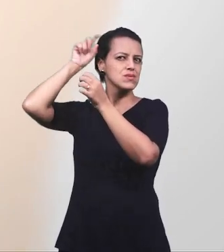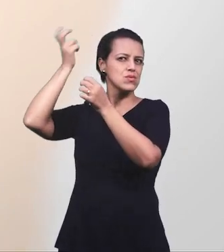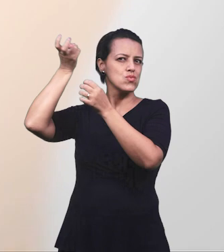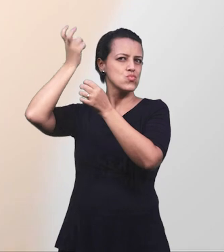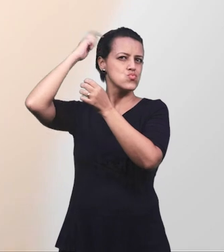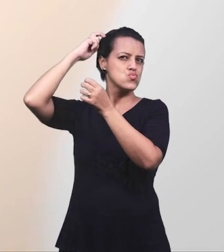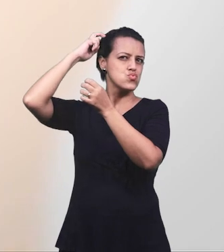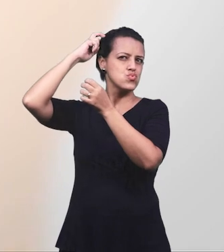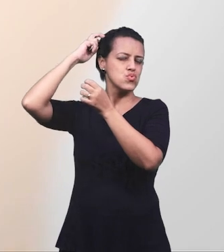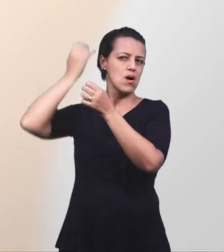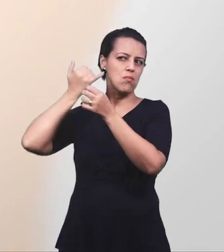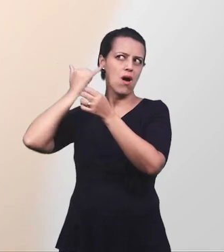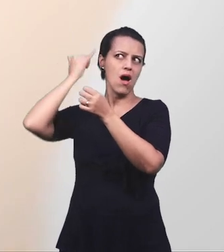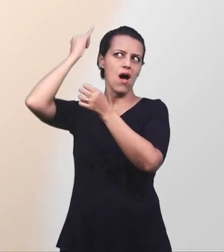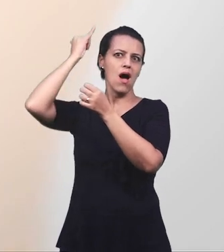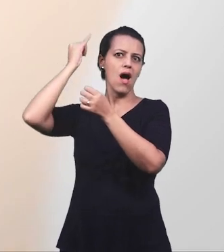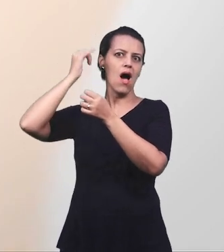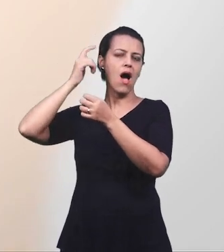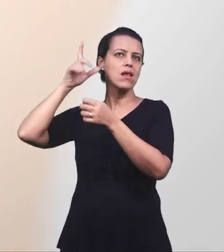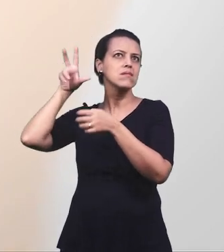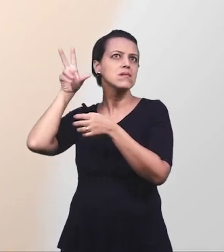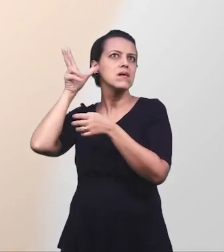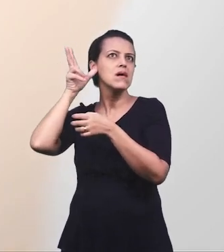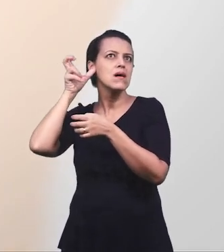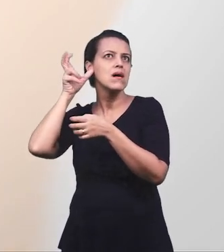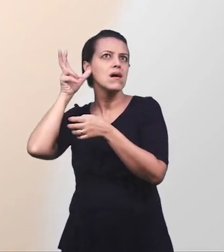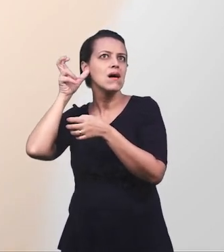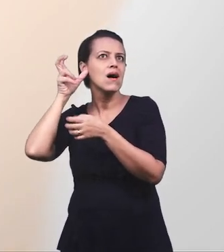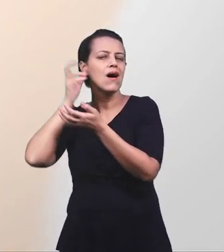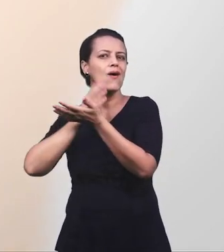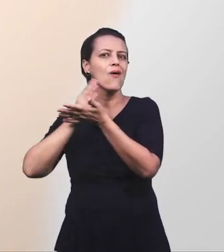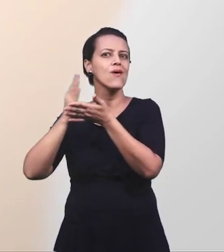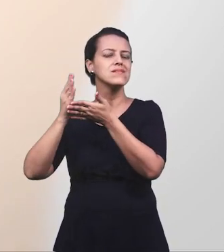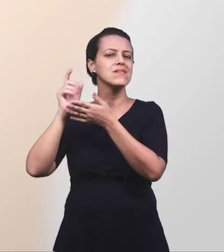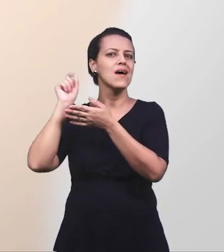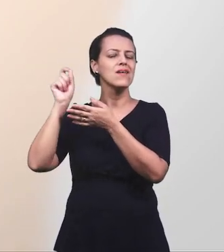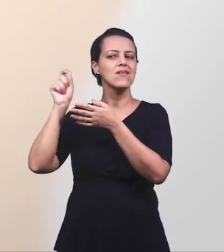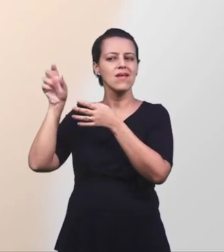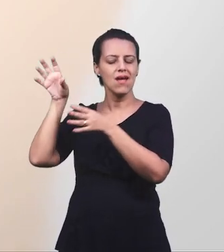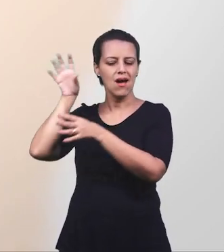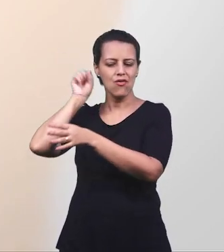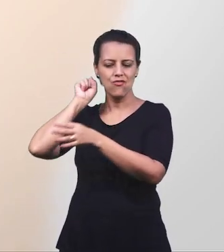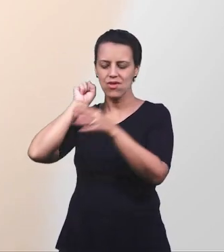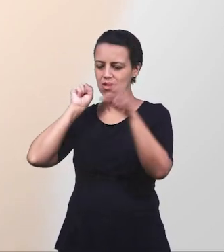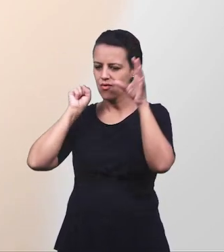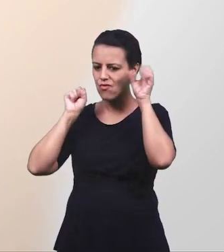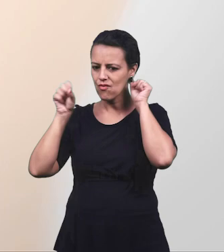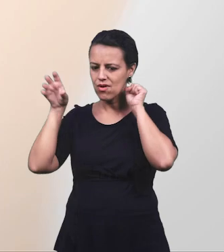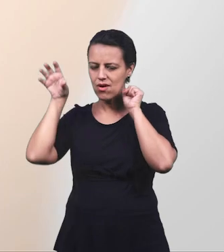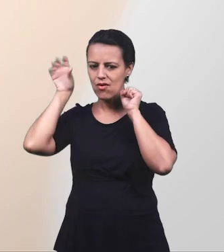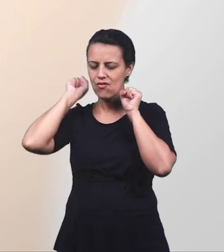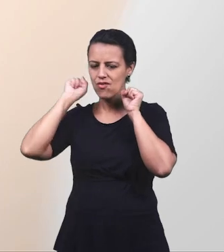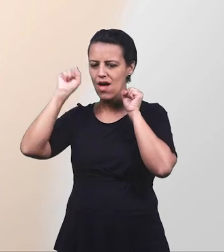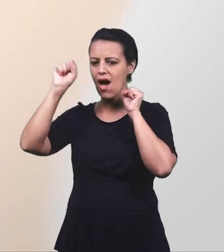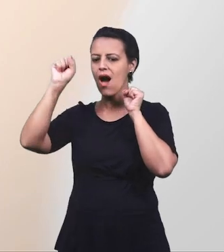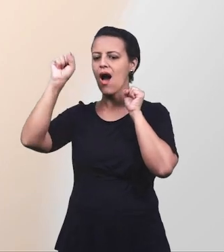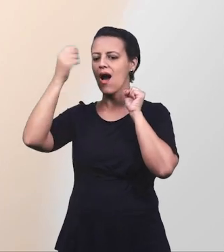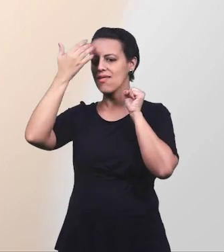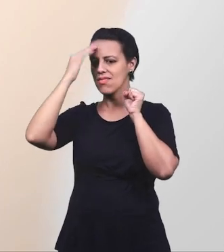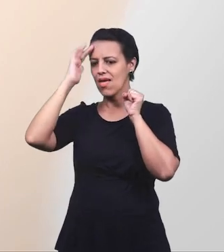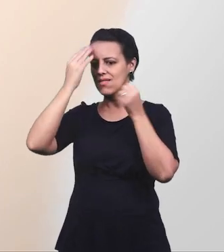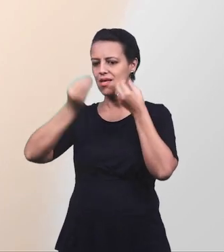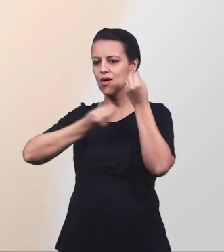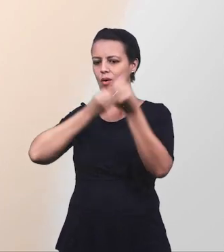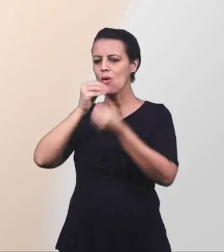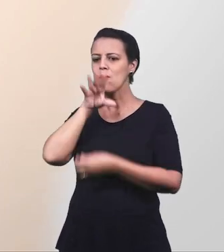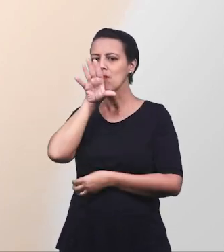alguma dificuldade, ele consegue sim adquirir a fala e ele vai aprender a ouvir e aprender a falar.